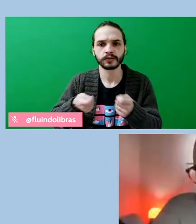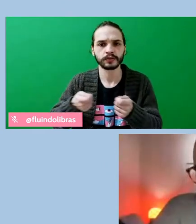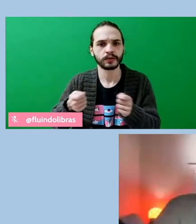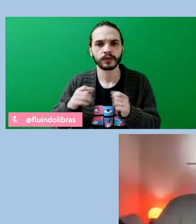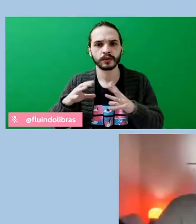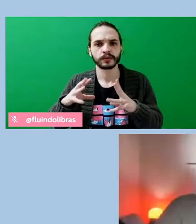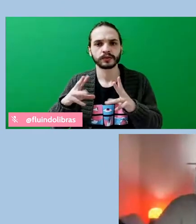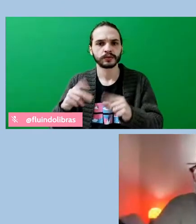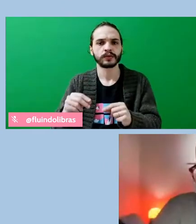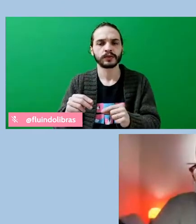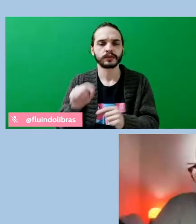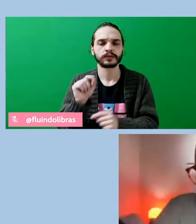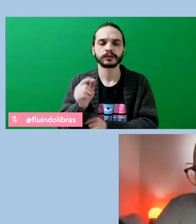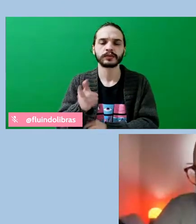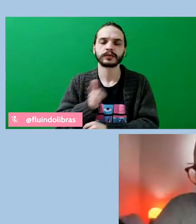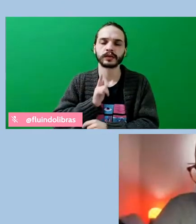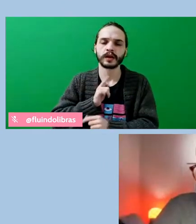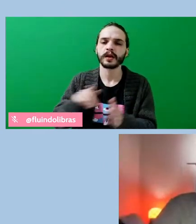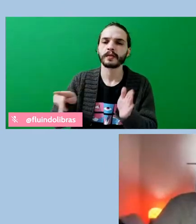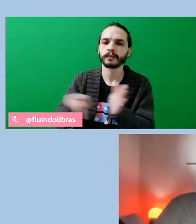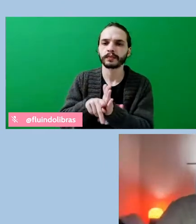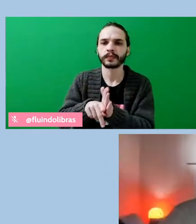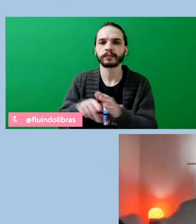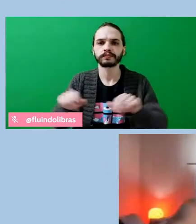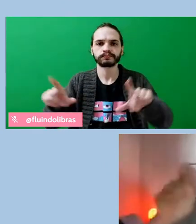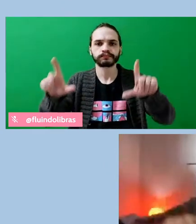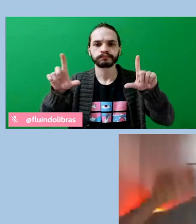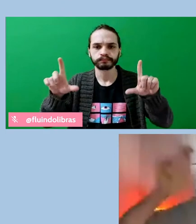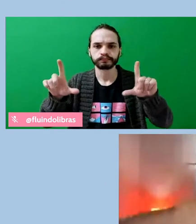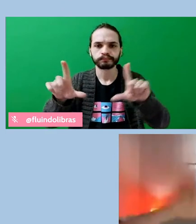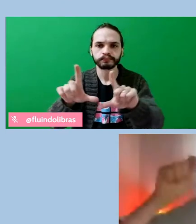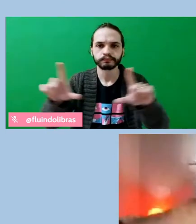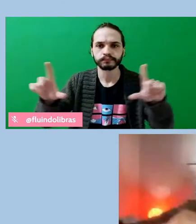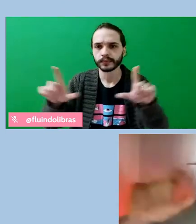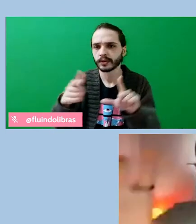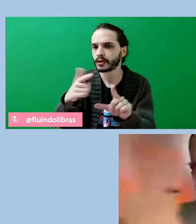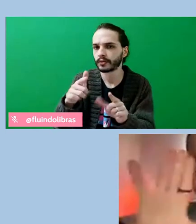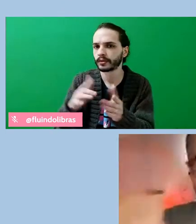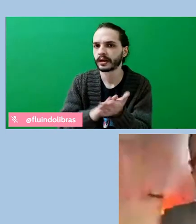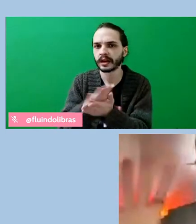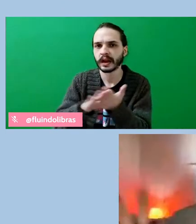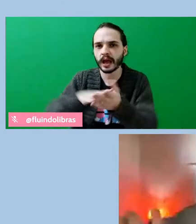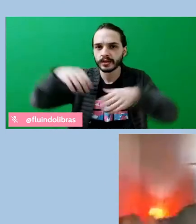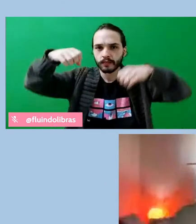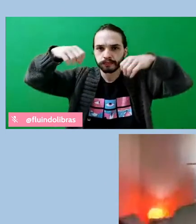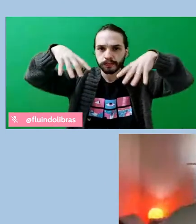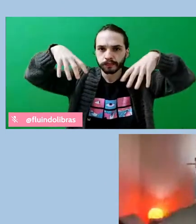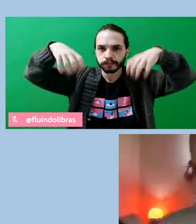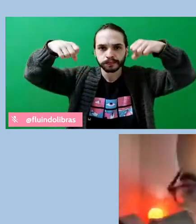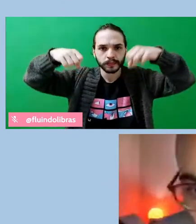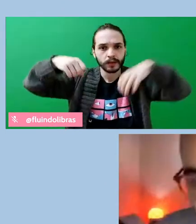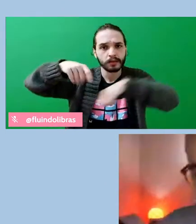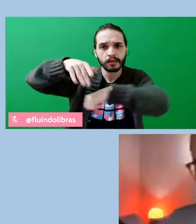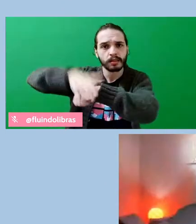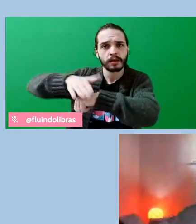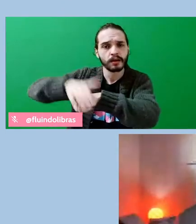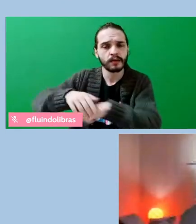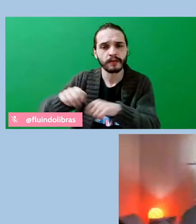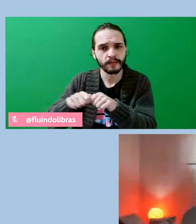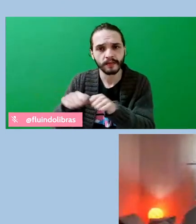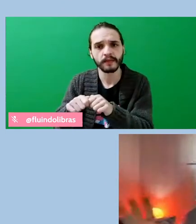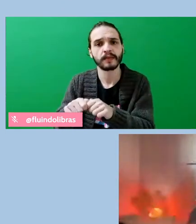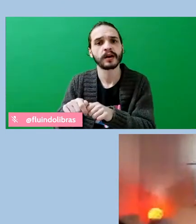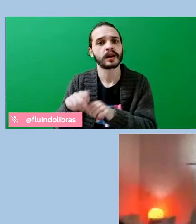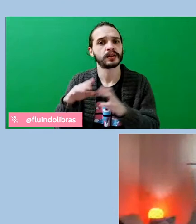próprio enquadramento, do próprio tempo, né? Não tem ninguém ali mexendo a luz, cortando, subindo, indo e voltando. Elas estão, né? Elas fazem o seu close, elas fazem o seu